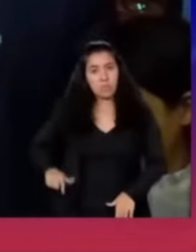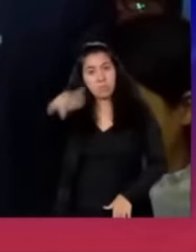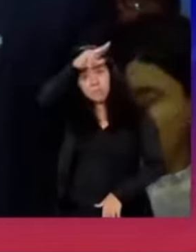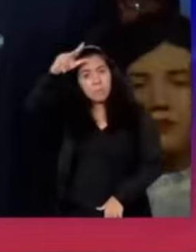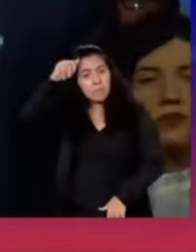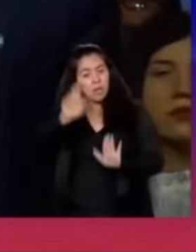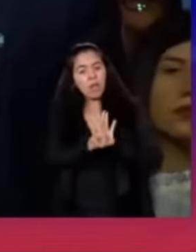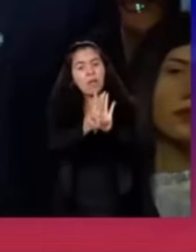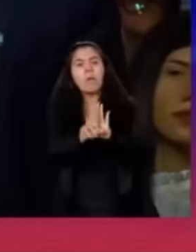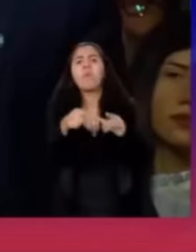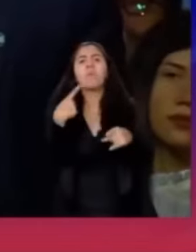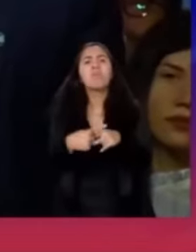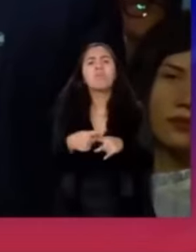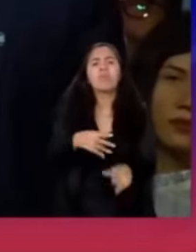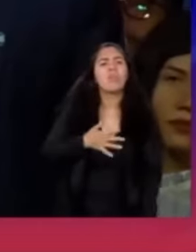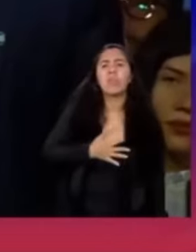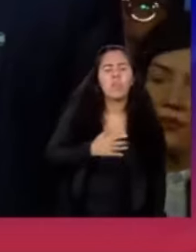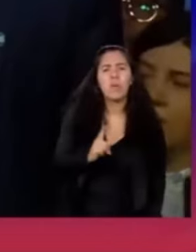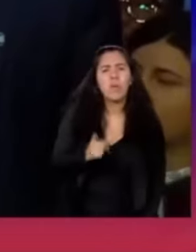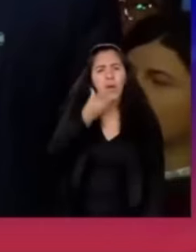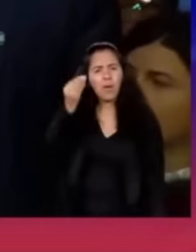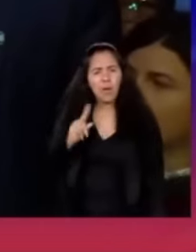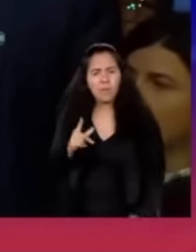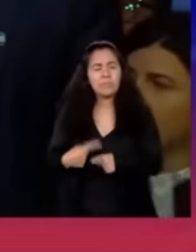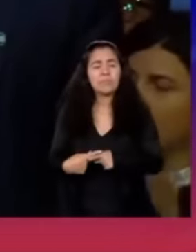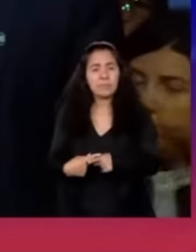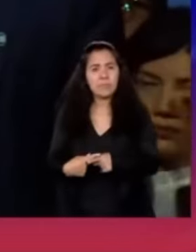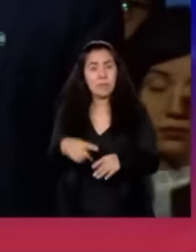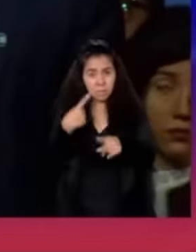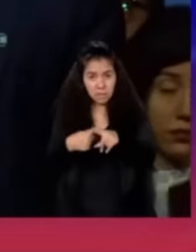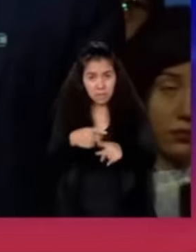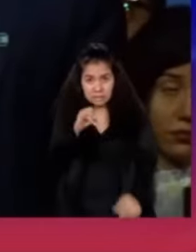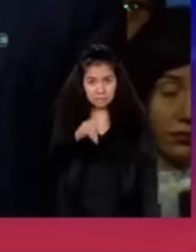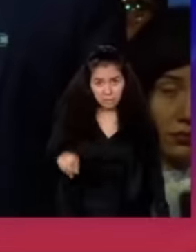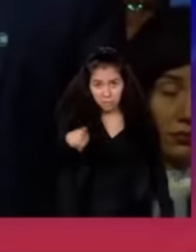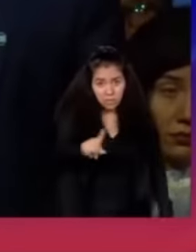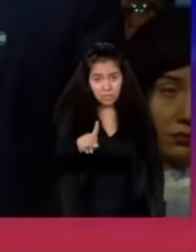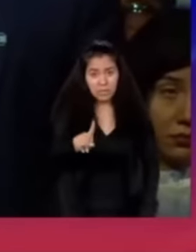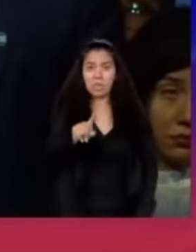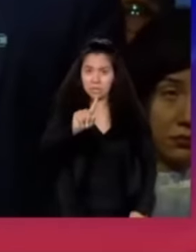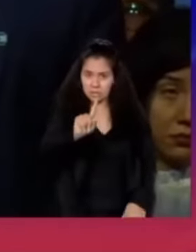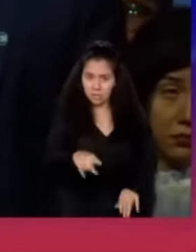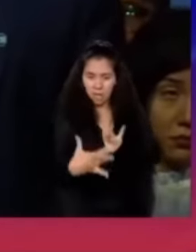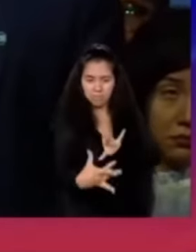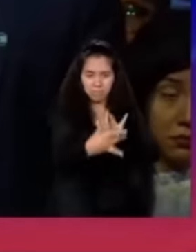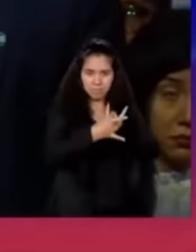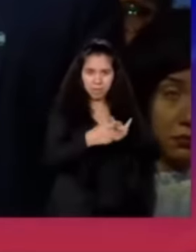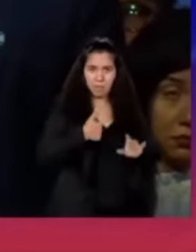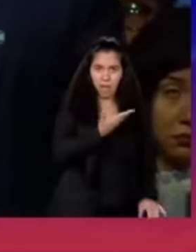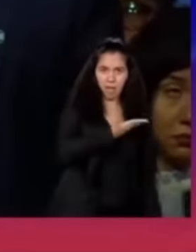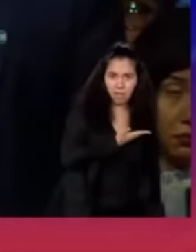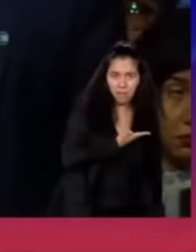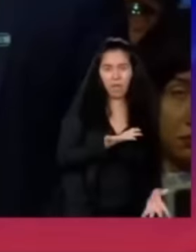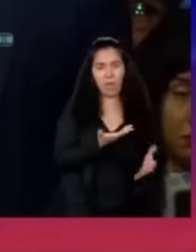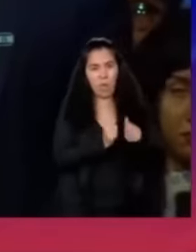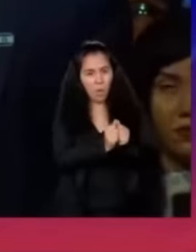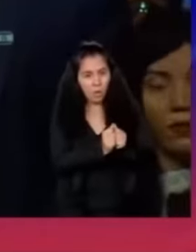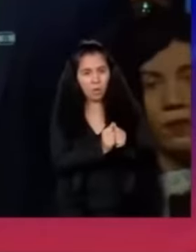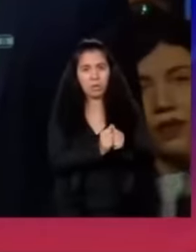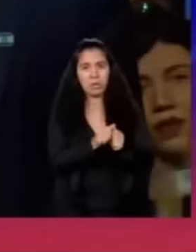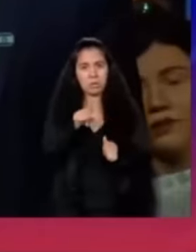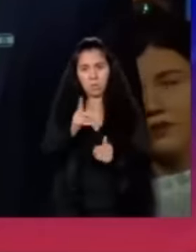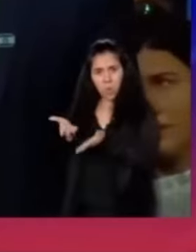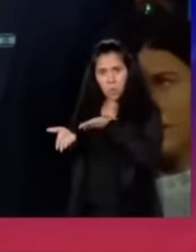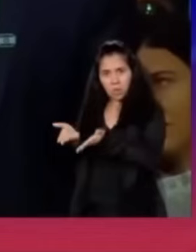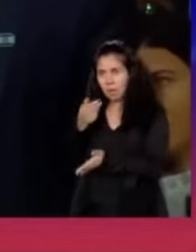que é desagradável? O que é desagradável? É que se vocês, que são meus amigos e companheiros, sabe, não tratam ele